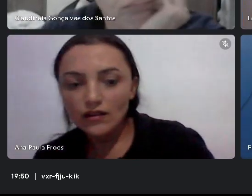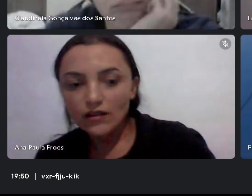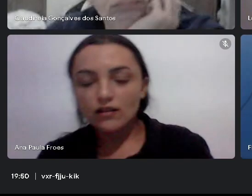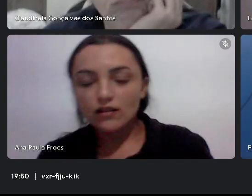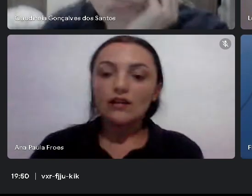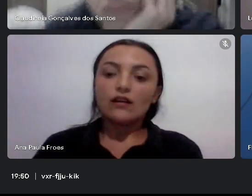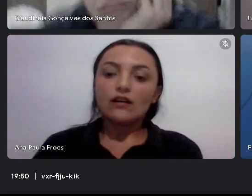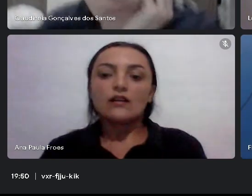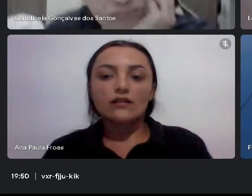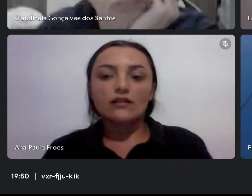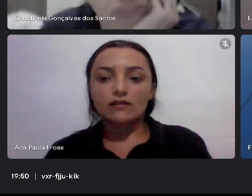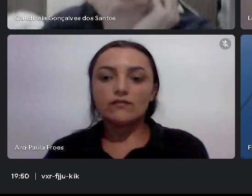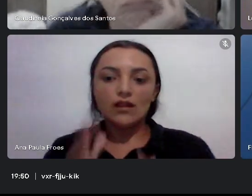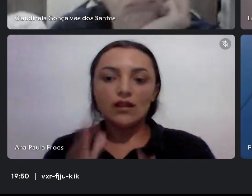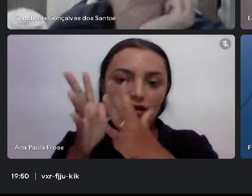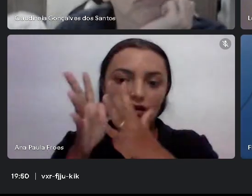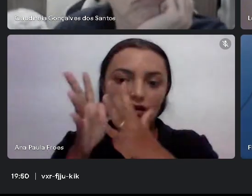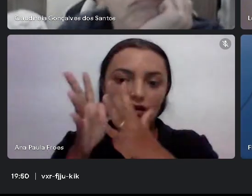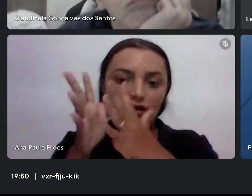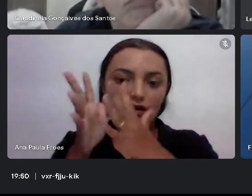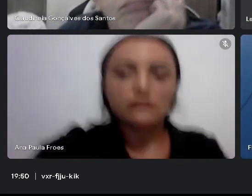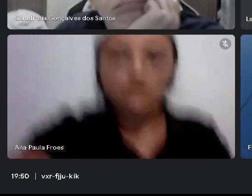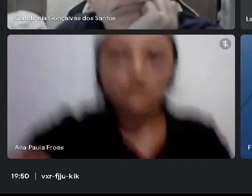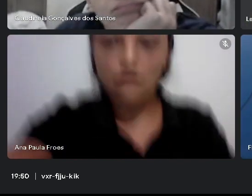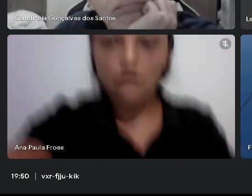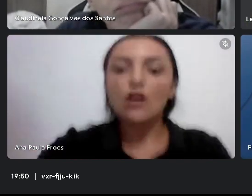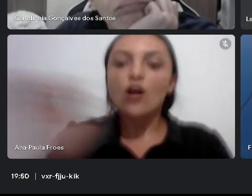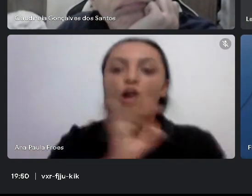Professora, ótimas palavras.